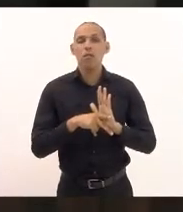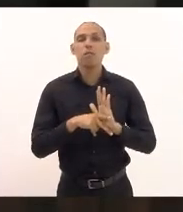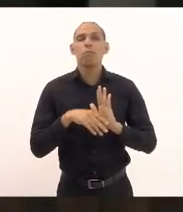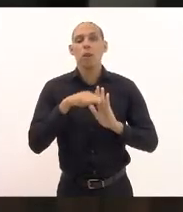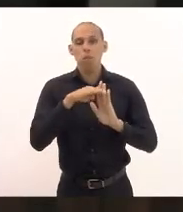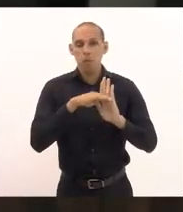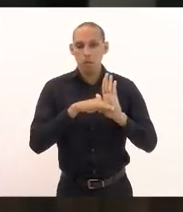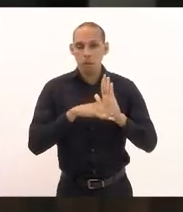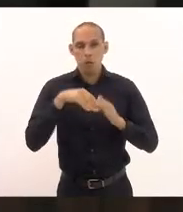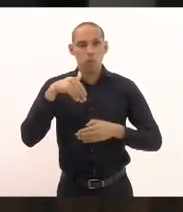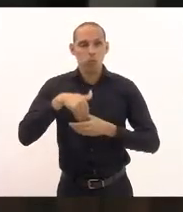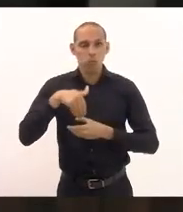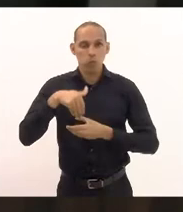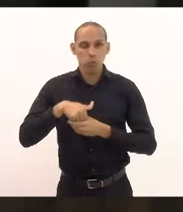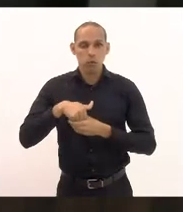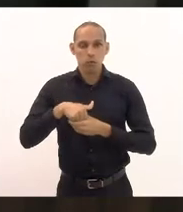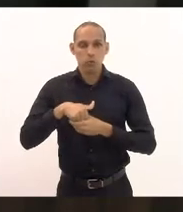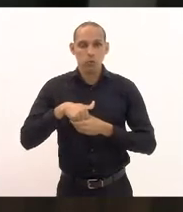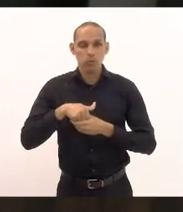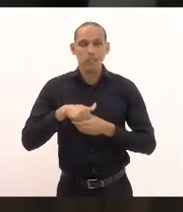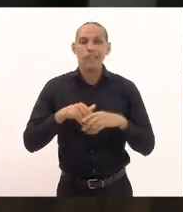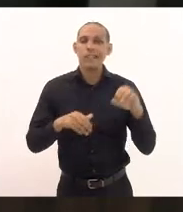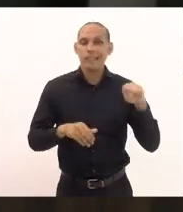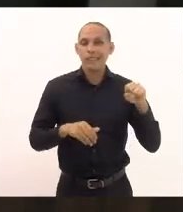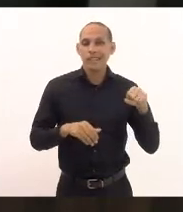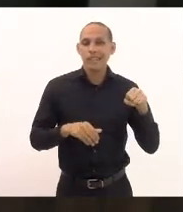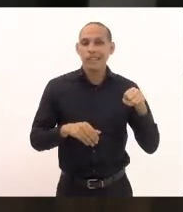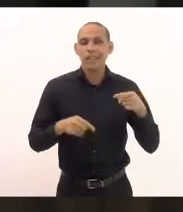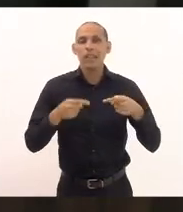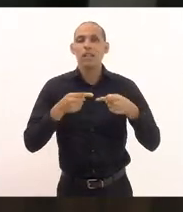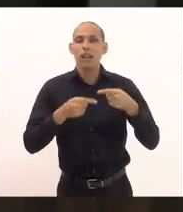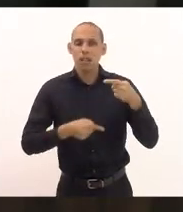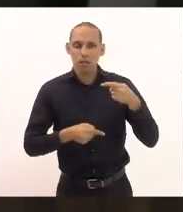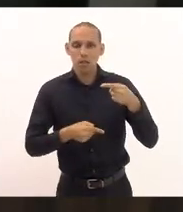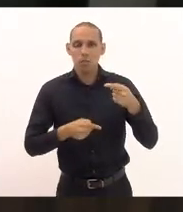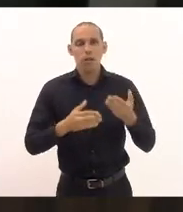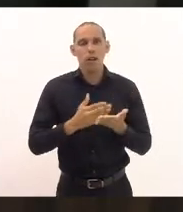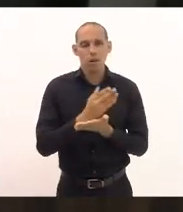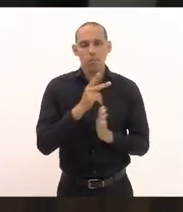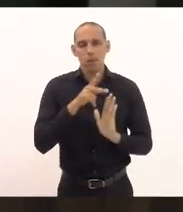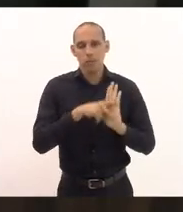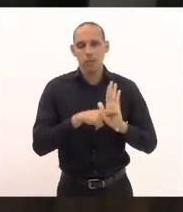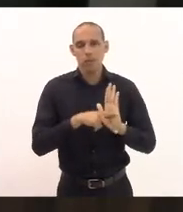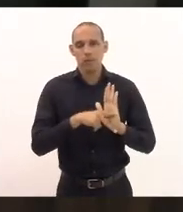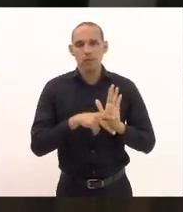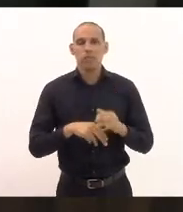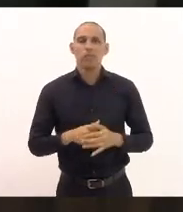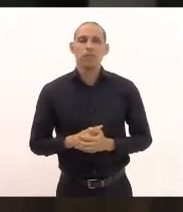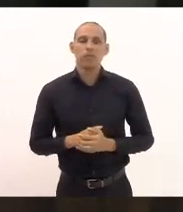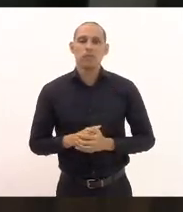de votação. Votando sim, derruba o veto e aprova o projeto.